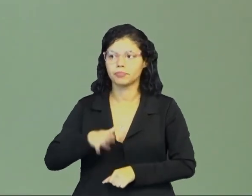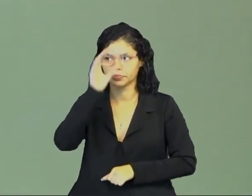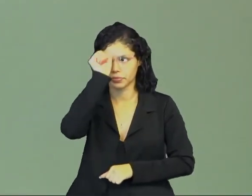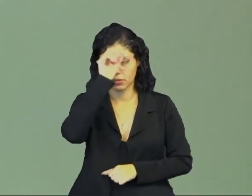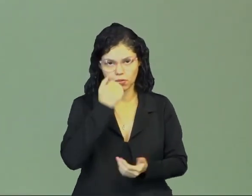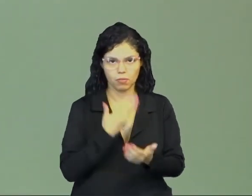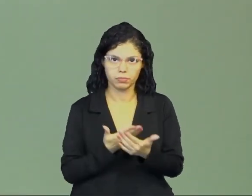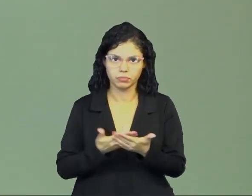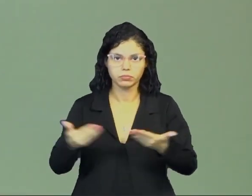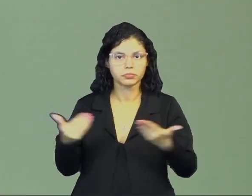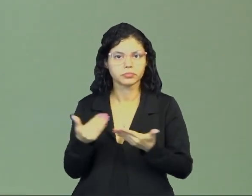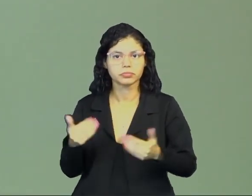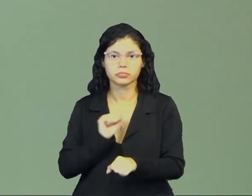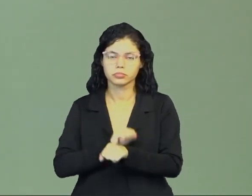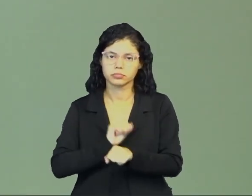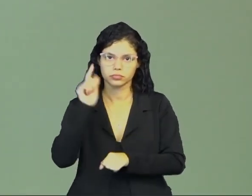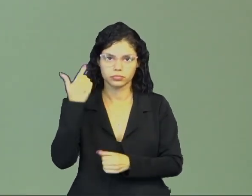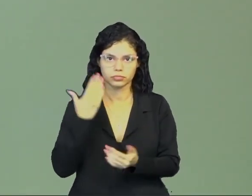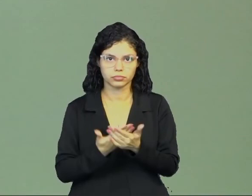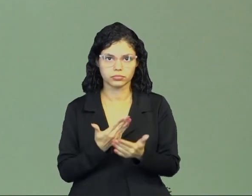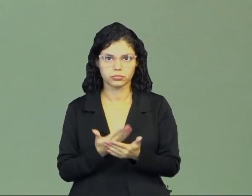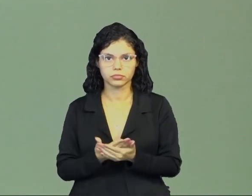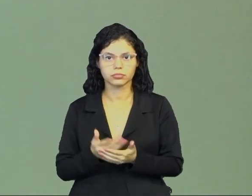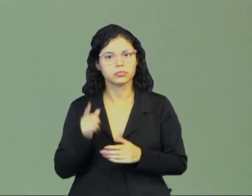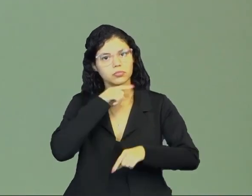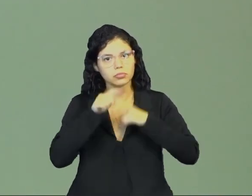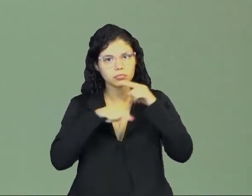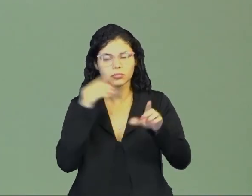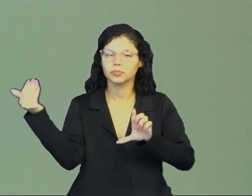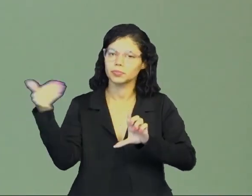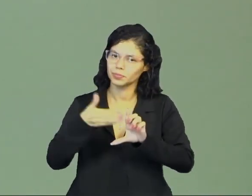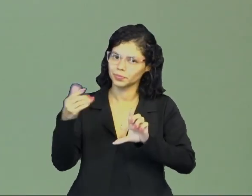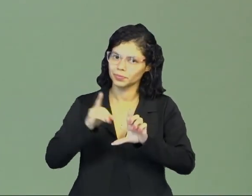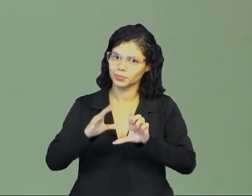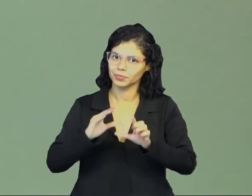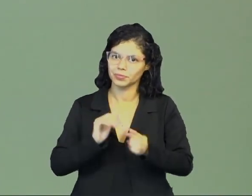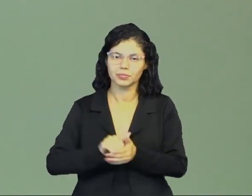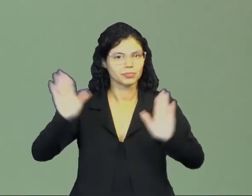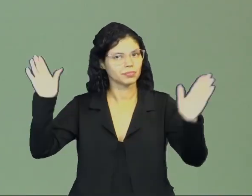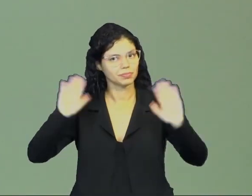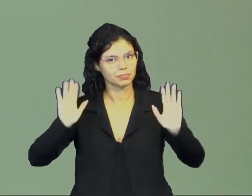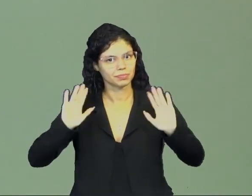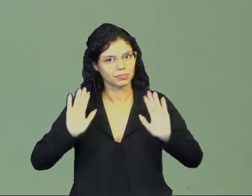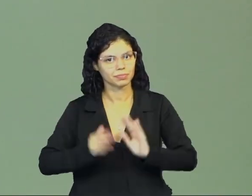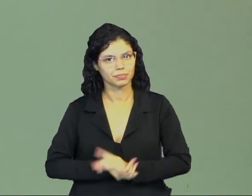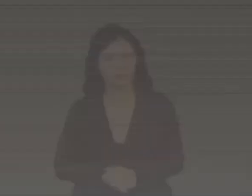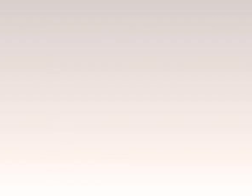tenham aprendido com essa aula. Espero vocês na próxima. Qualquer dúvida, acesse a plataforma Eduque.